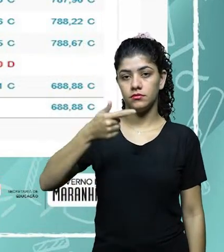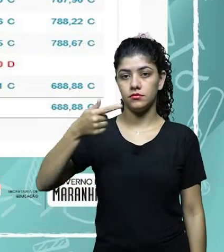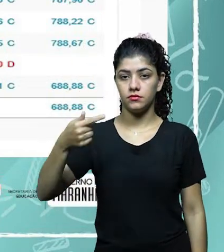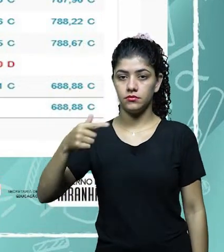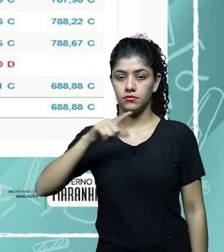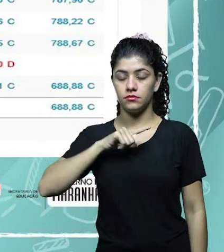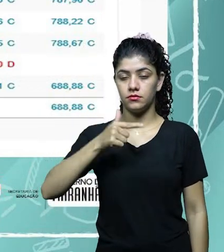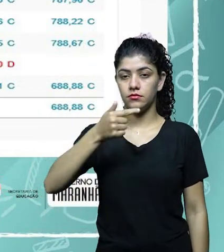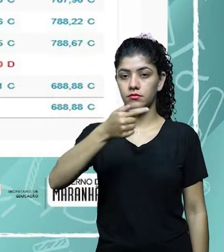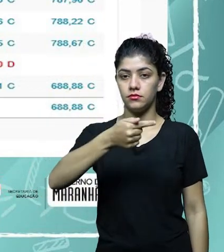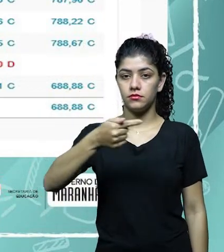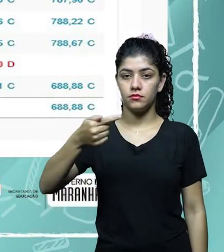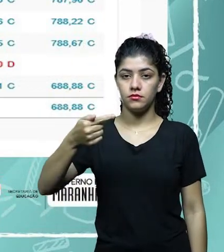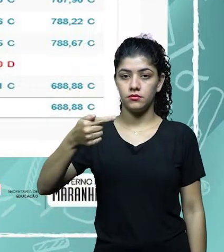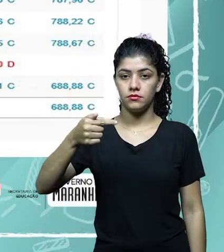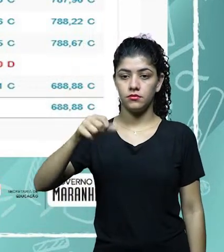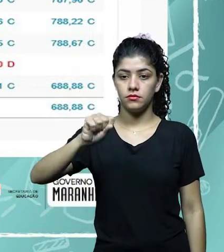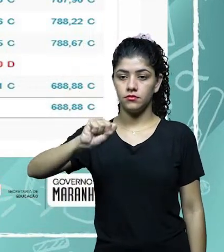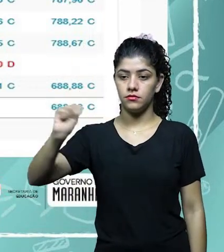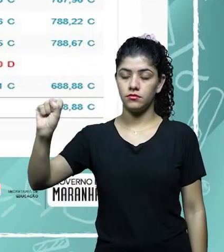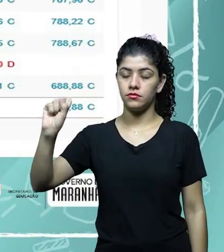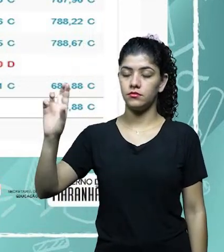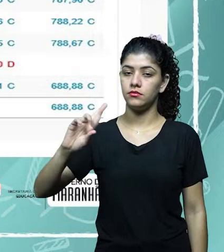27/5/2019, R$